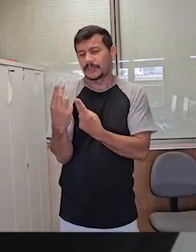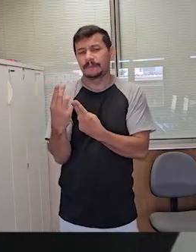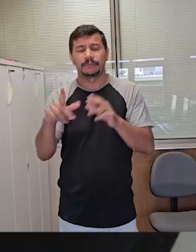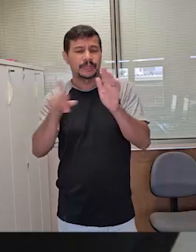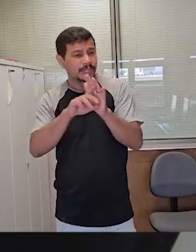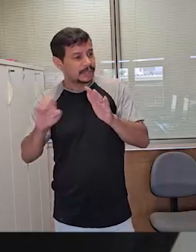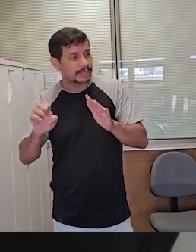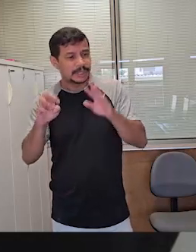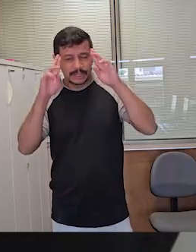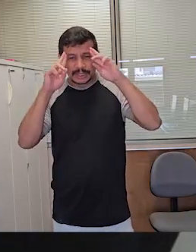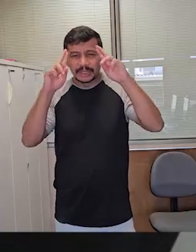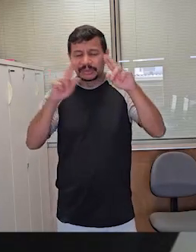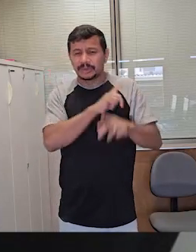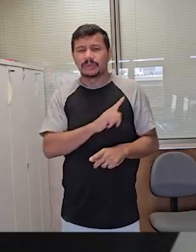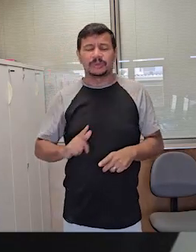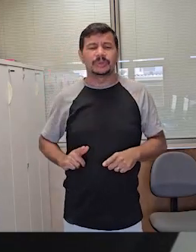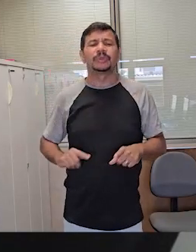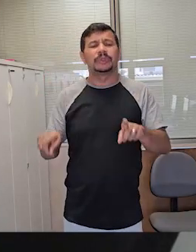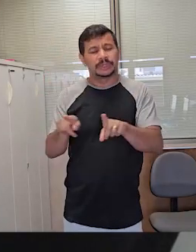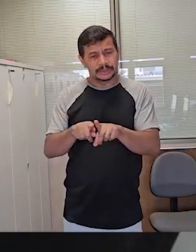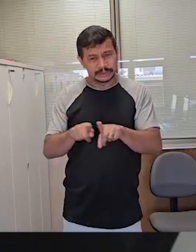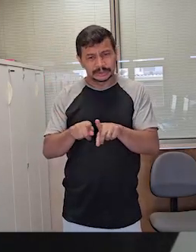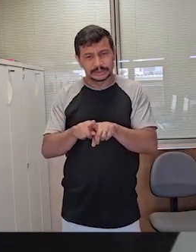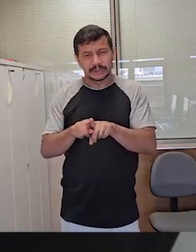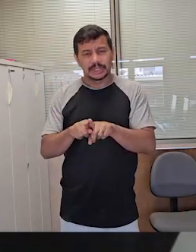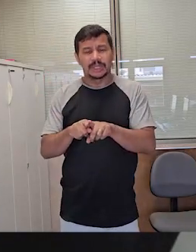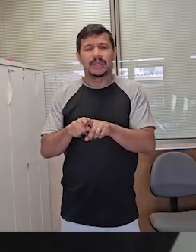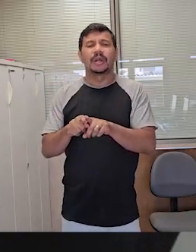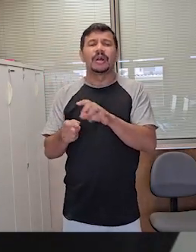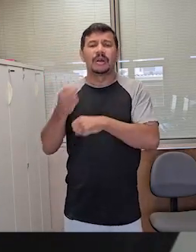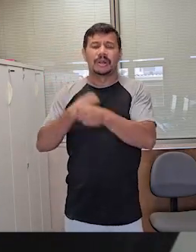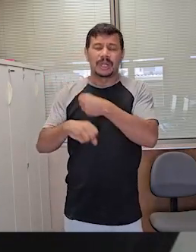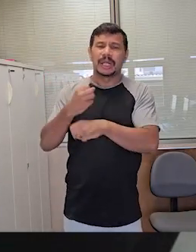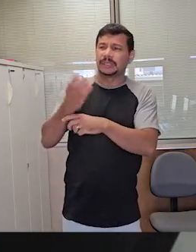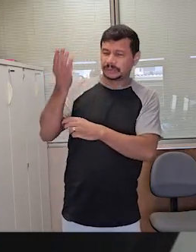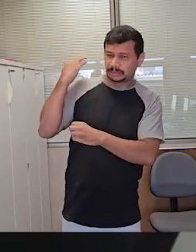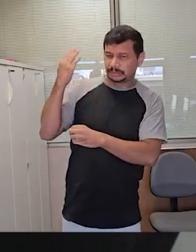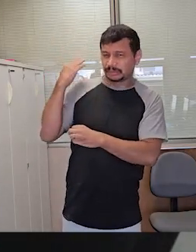governantes e os órgãos de Estado olhem para isso. Que nos últimos anos, você sabe muito bem que nós perdemos